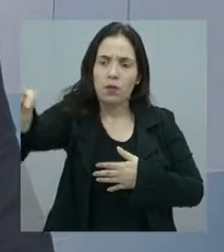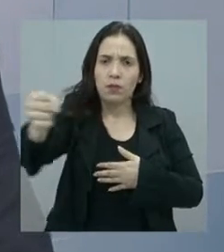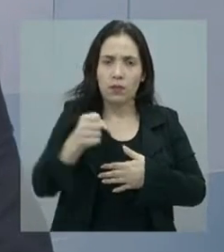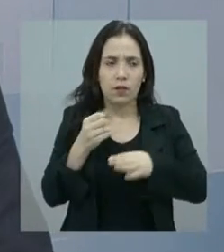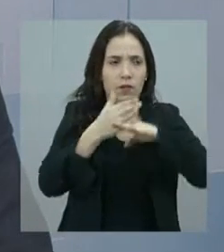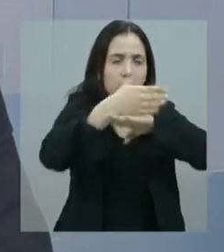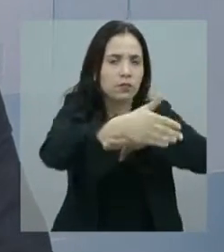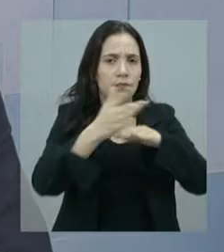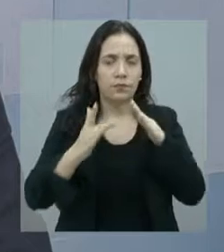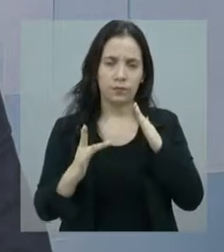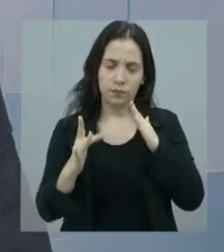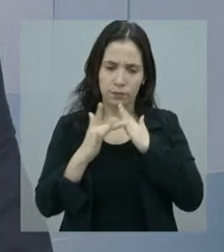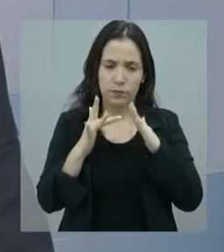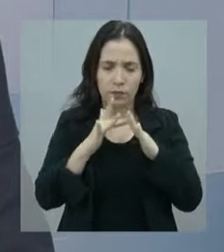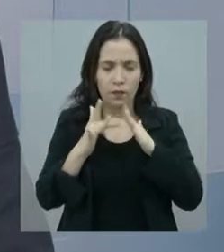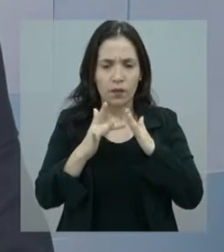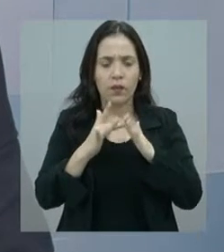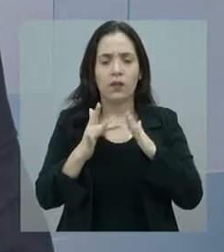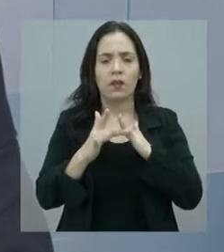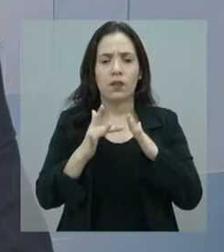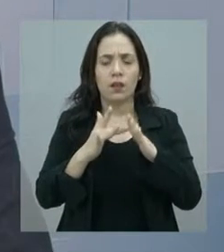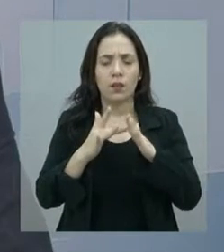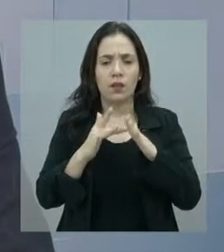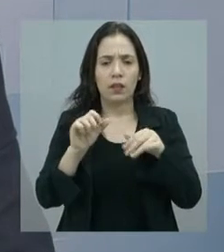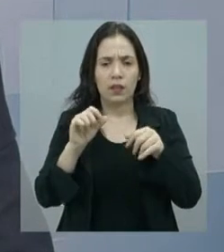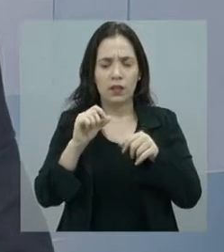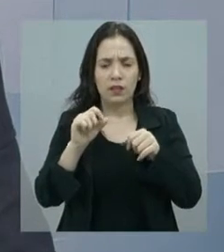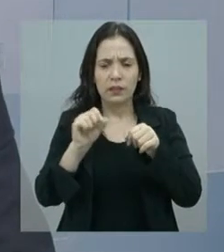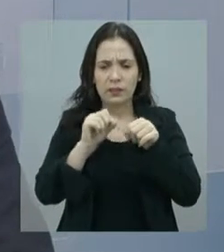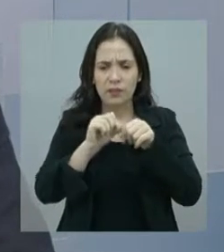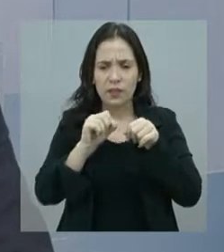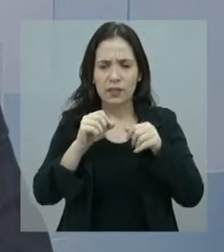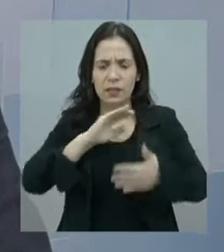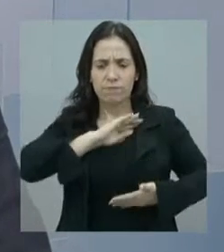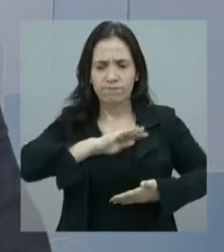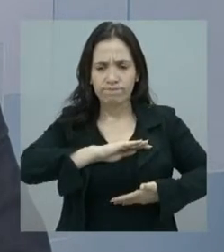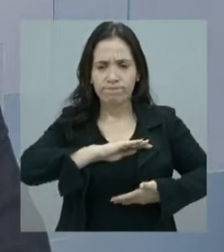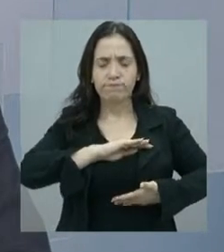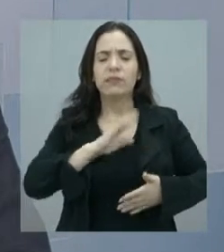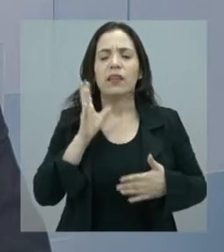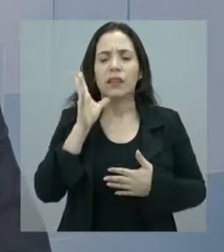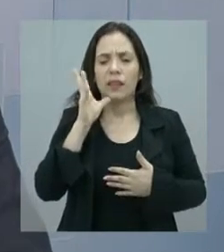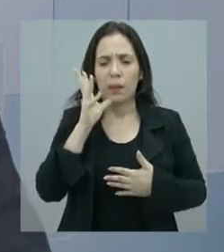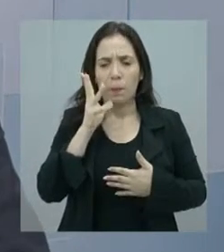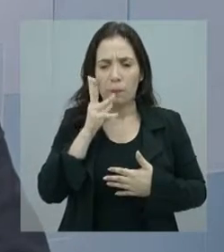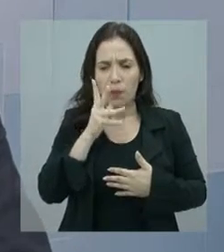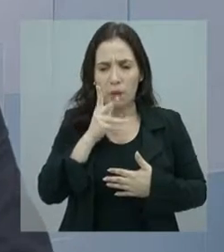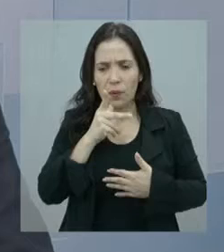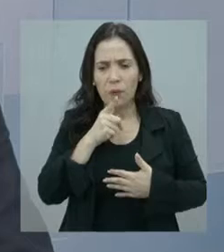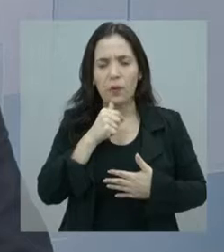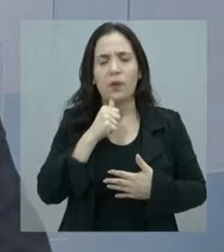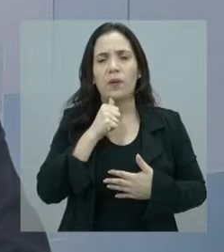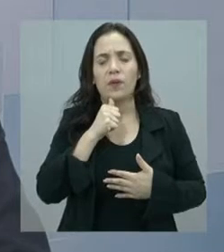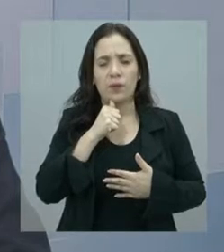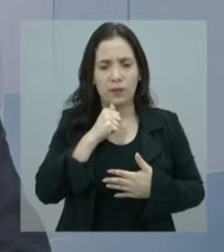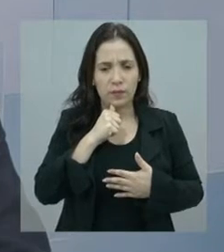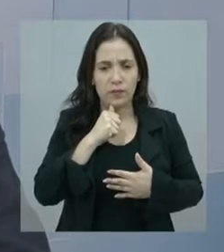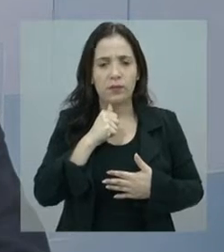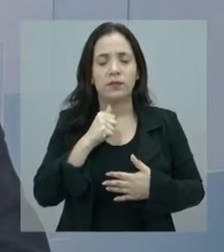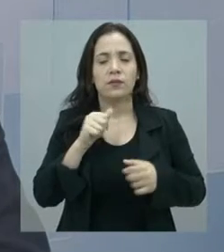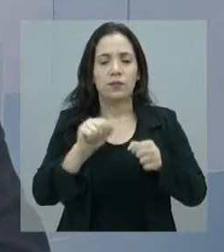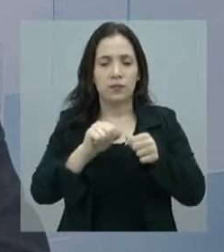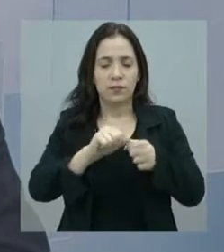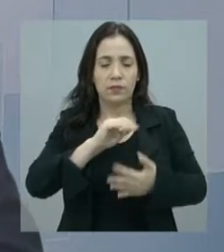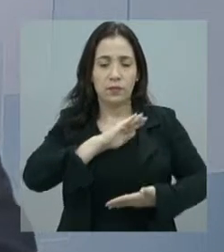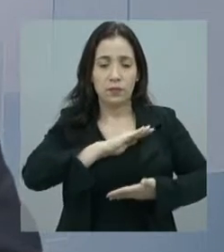que fizer uma mamografia, que tiver uma suspeita de um câncer, até ela chegar no mastologista demora muito. Demora demais. E uma vez ela chegando